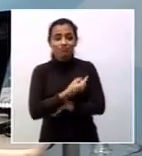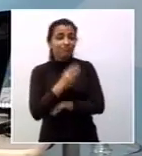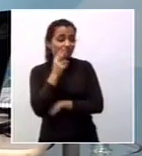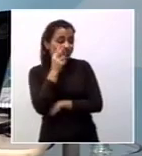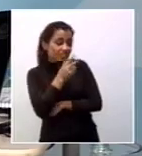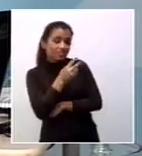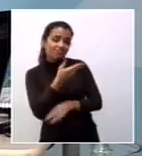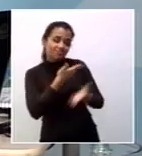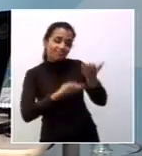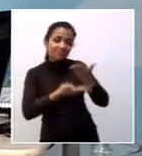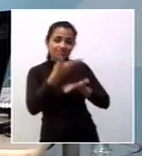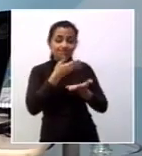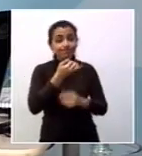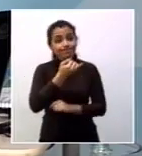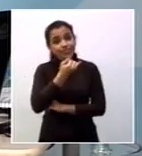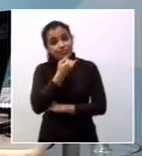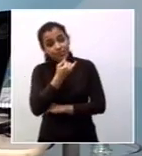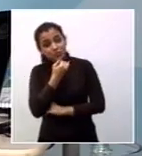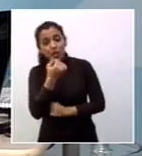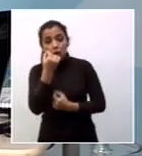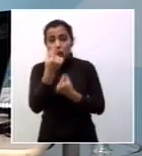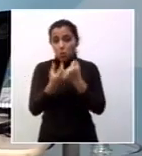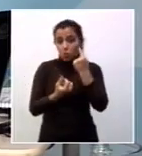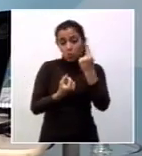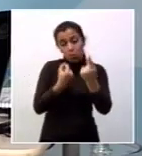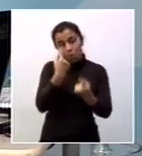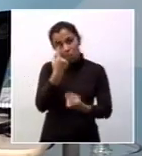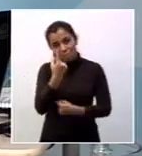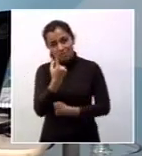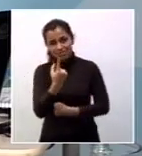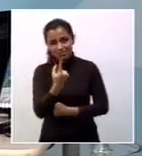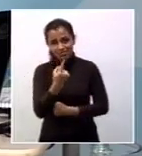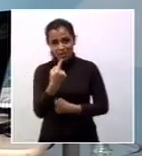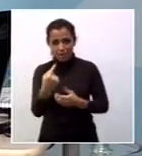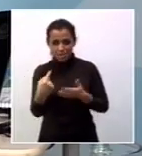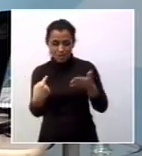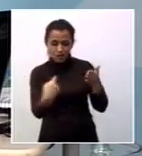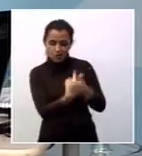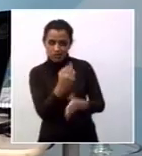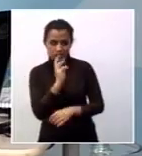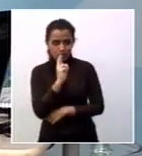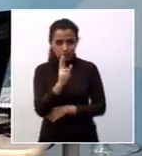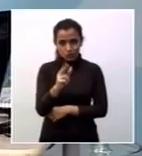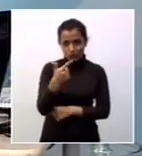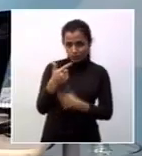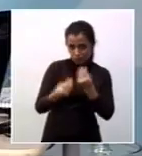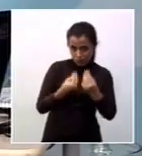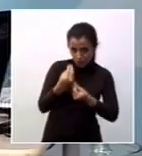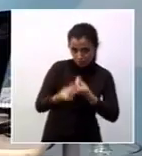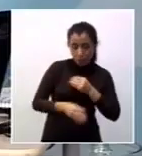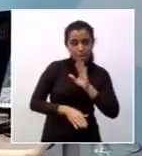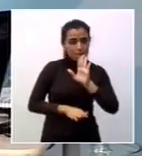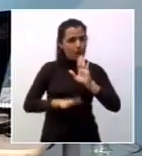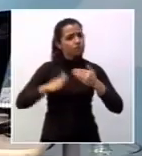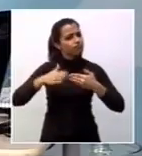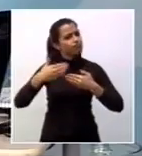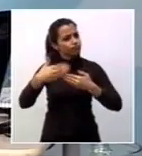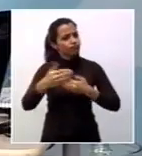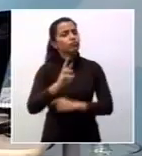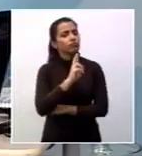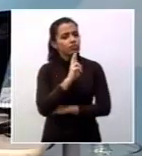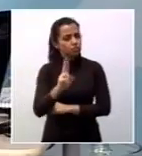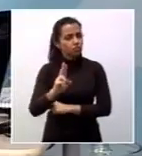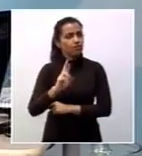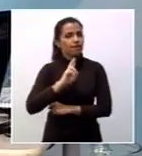vocês. Infelizmente, algumas perguntas a gente não conseguiu responder ao vivo, mas em breve a gente